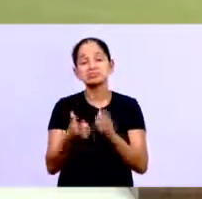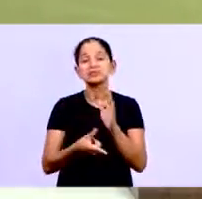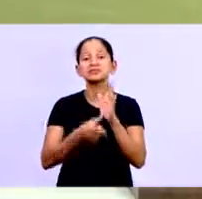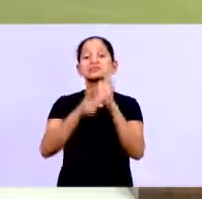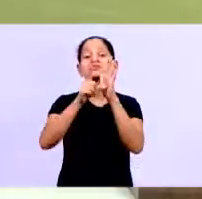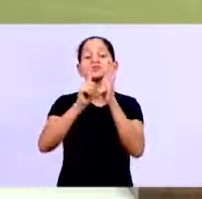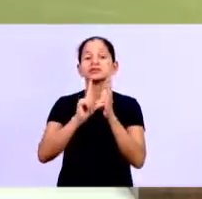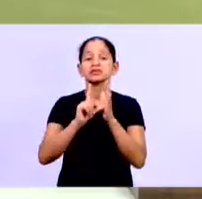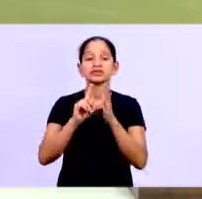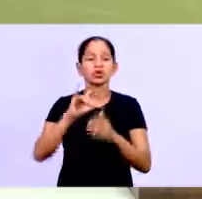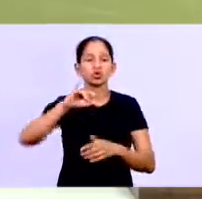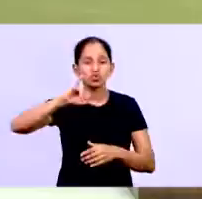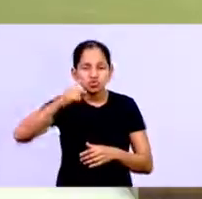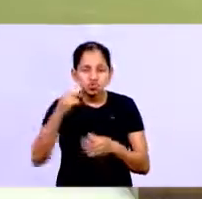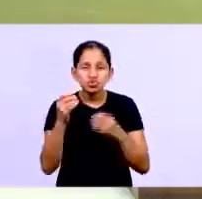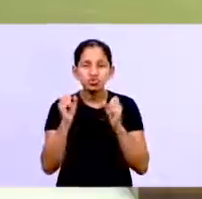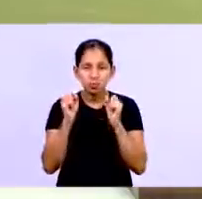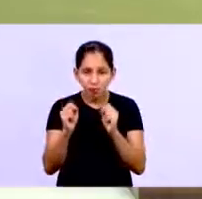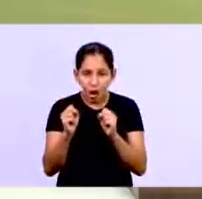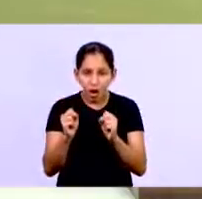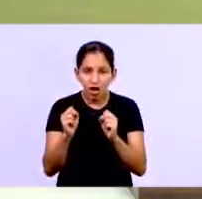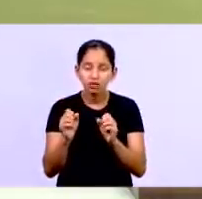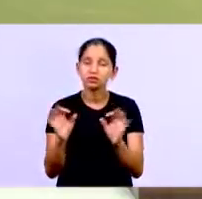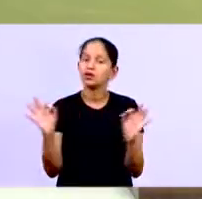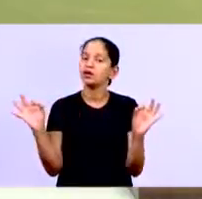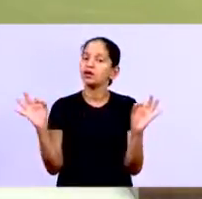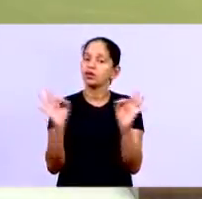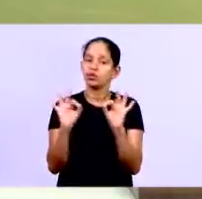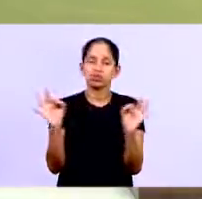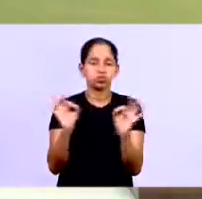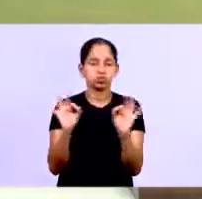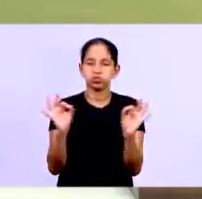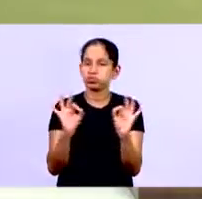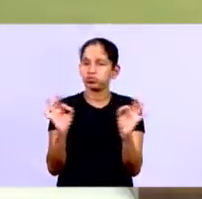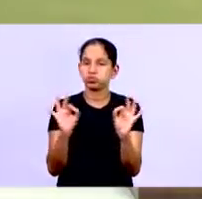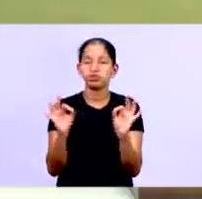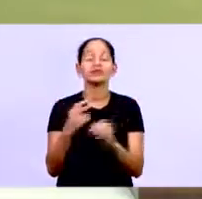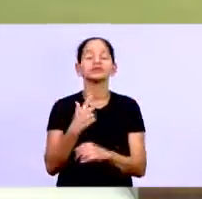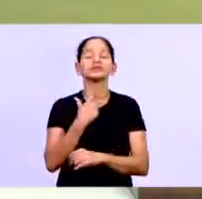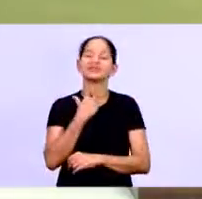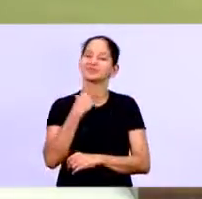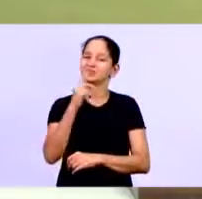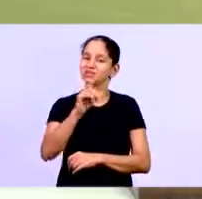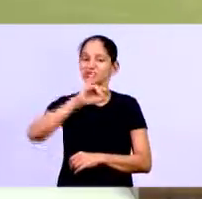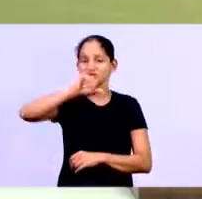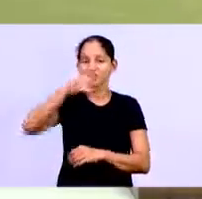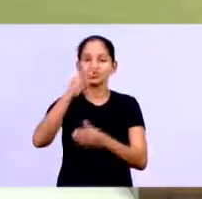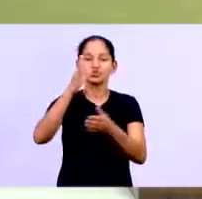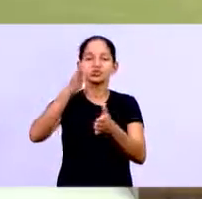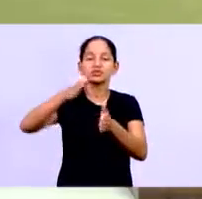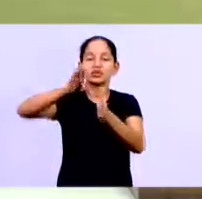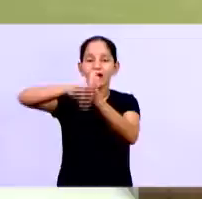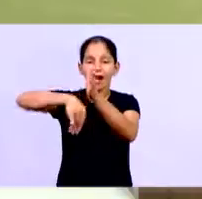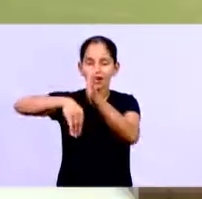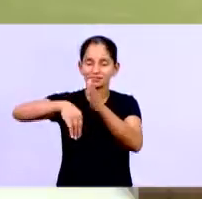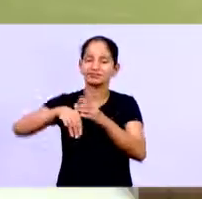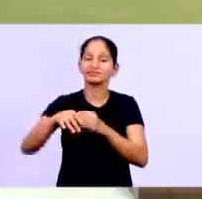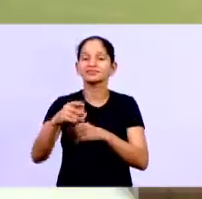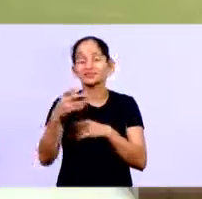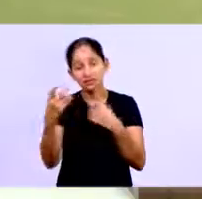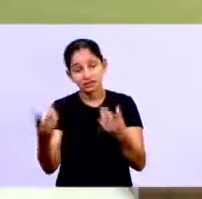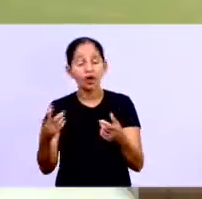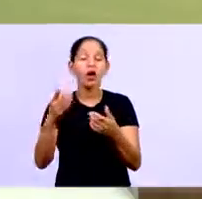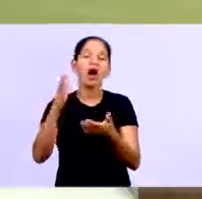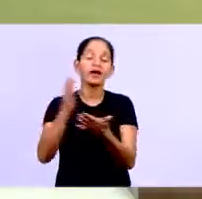não posso pagar juros em cima dela, porque eu estou trazendo para uma data presente, um valor futuro para uma data presente. Por isso que as parcelas